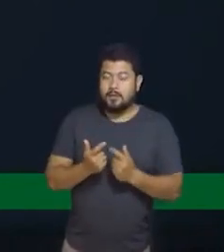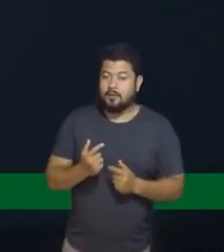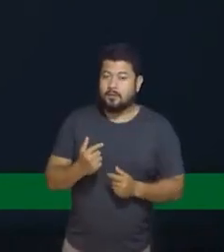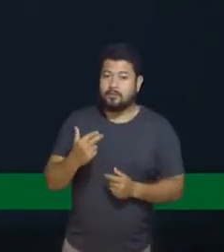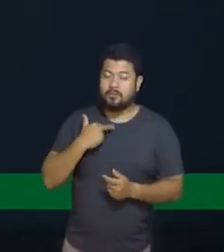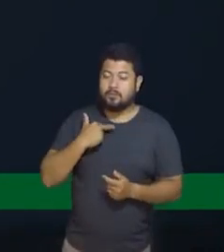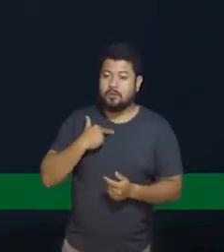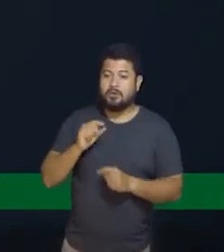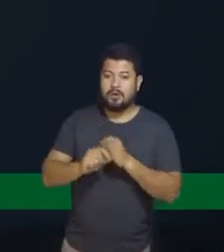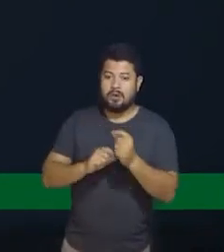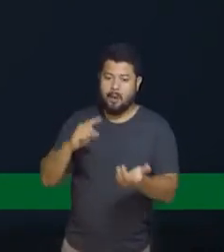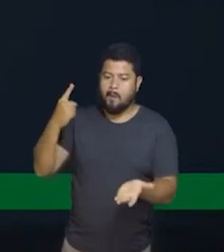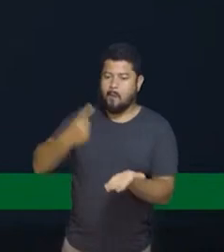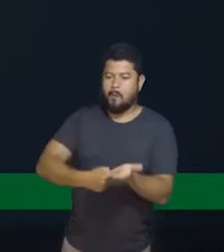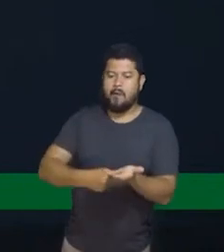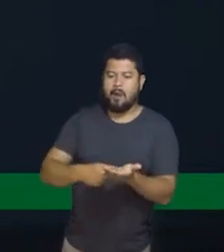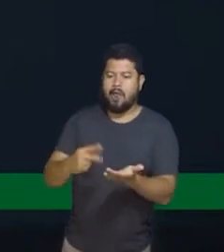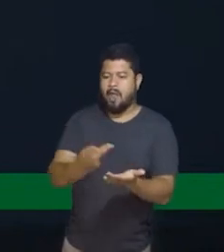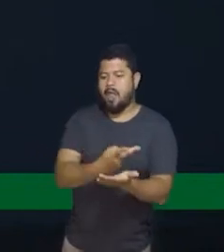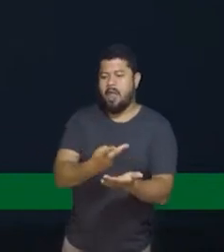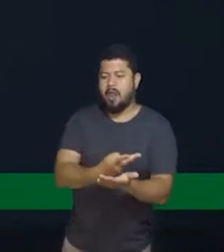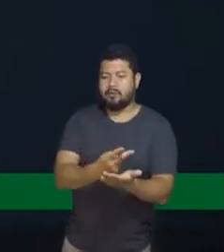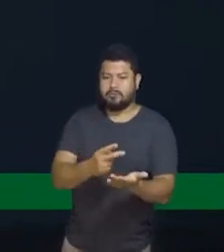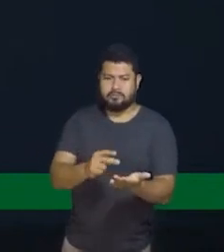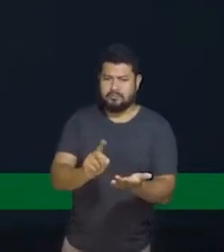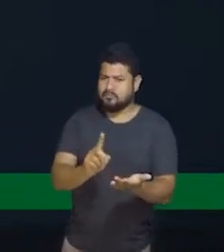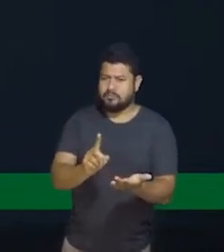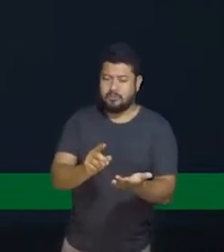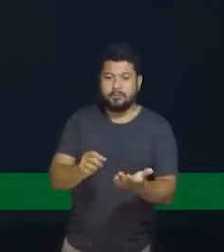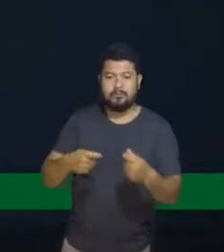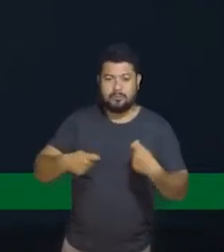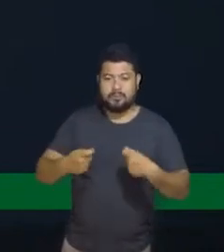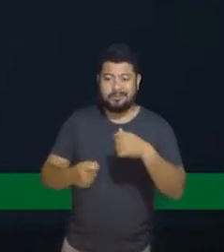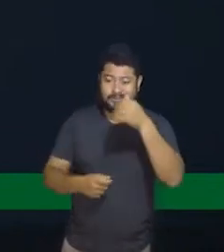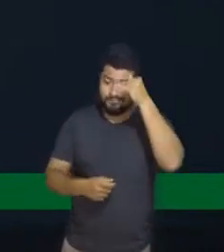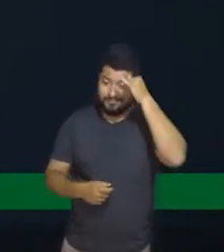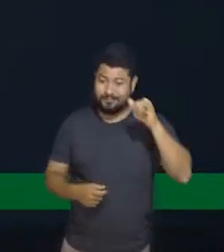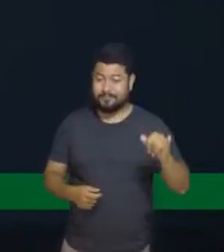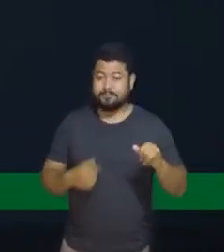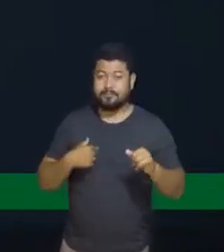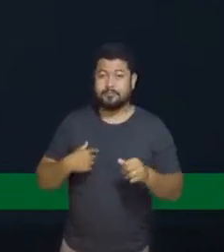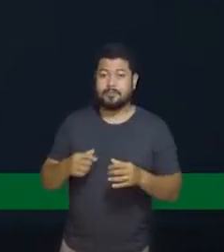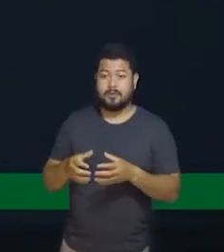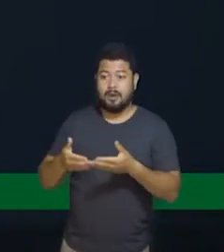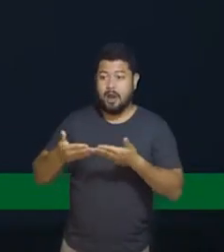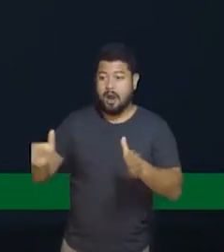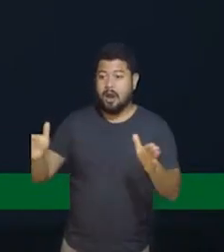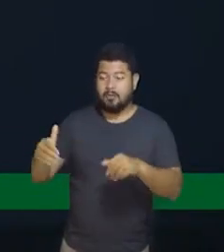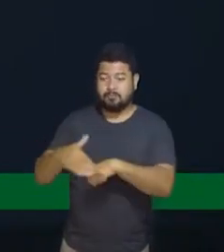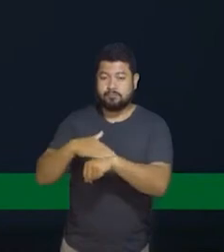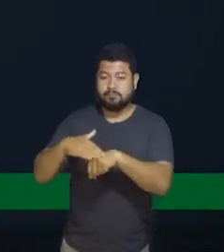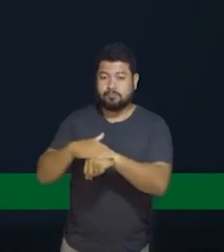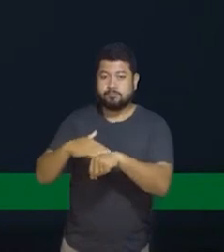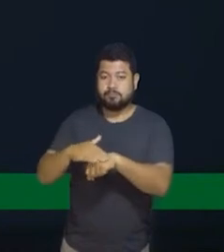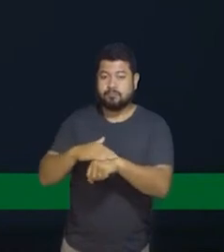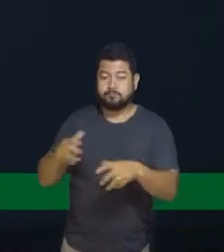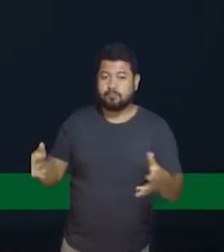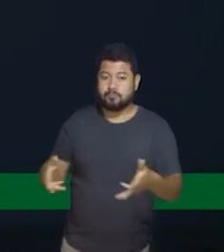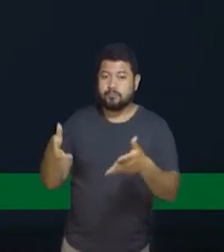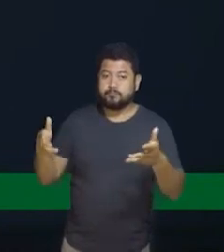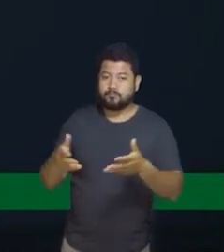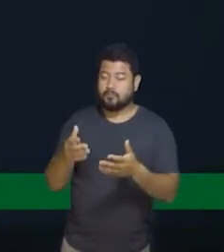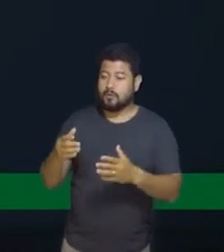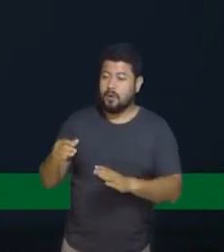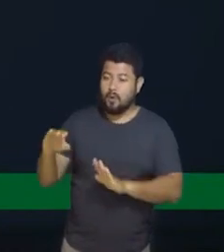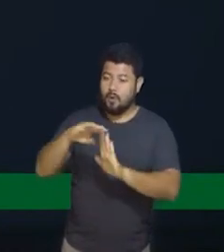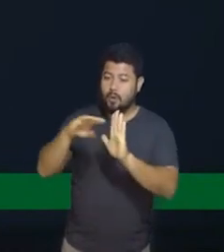erro, e a ampla abertura com o diálogo com os principais envolvidos no processo ou no sucesso deste programa,